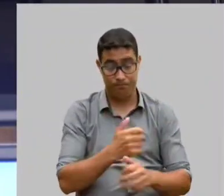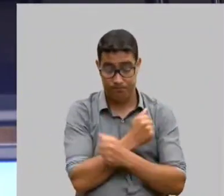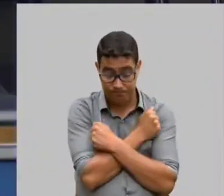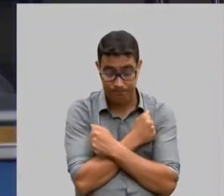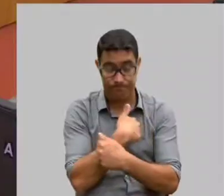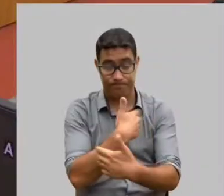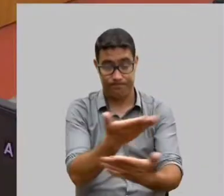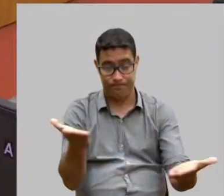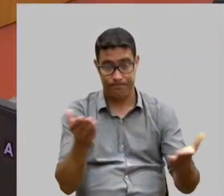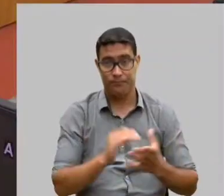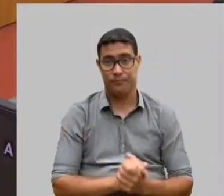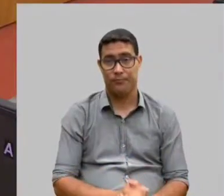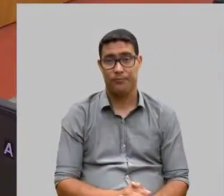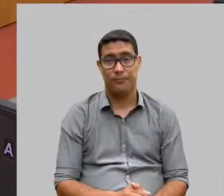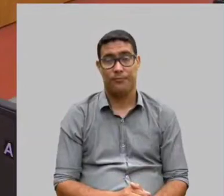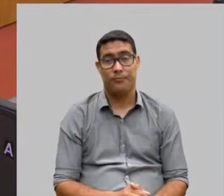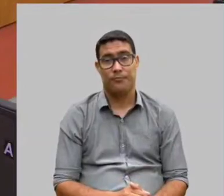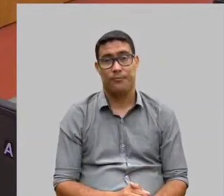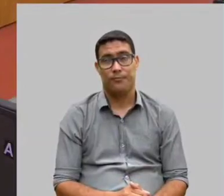para